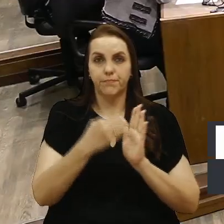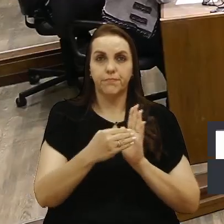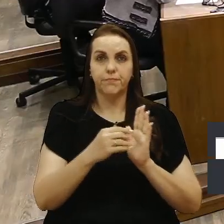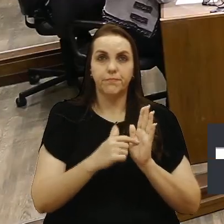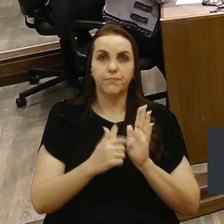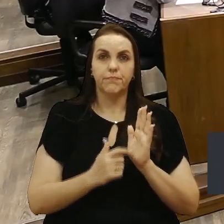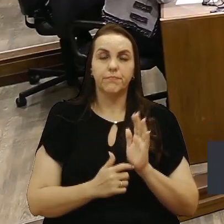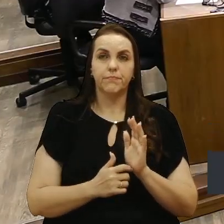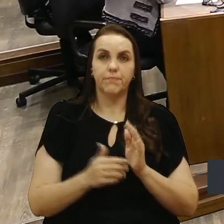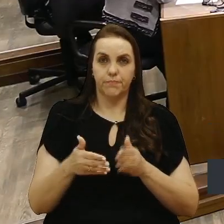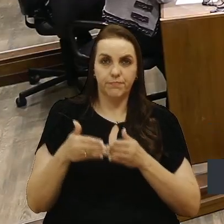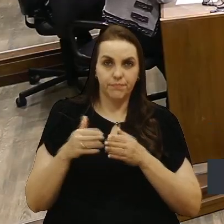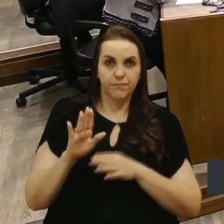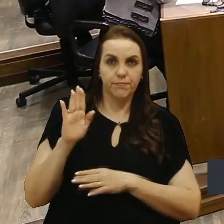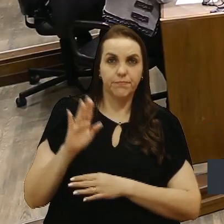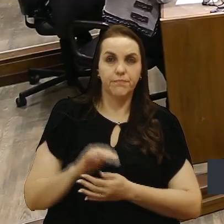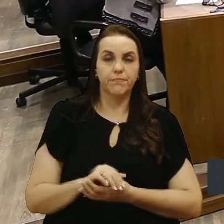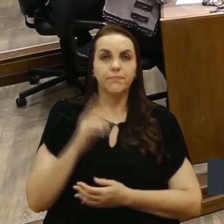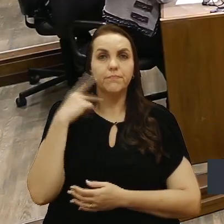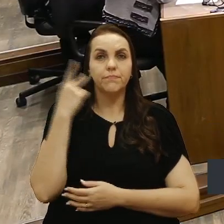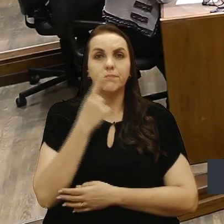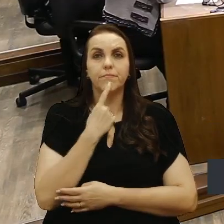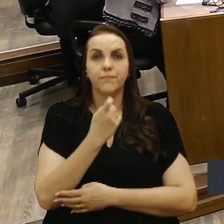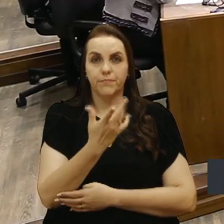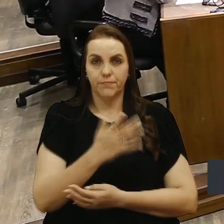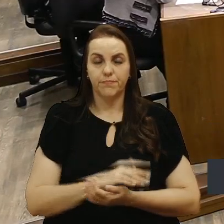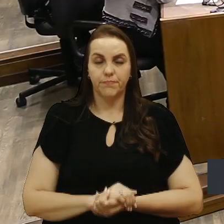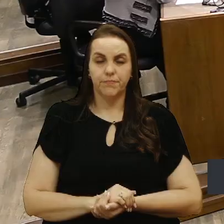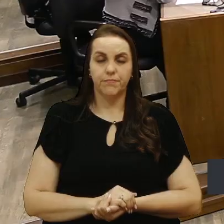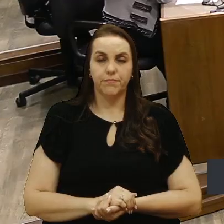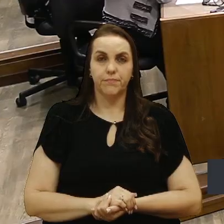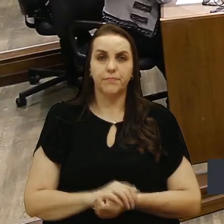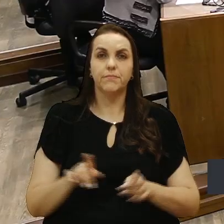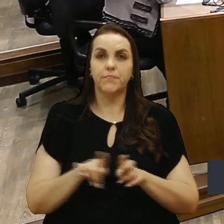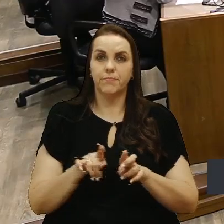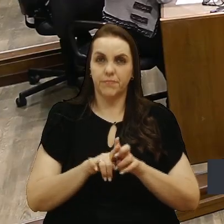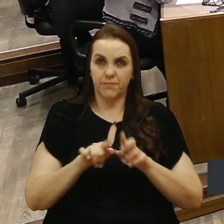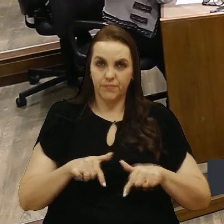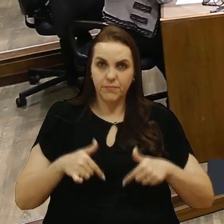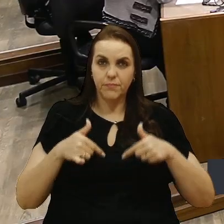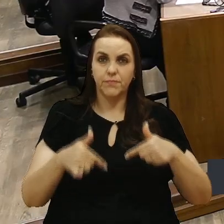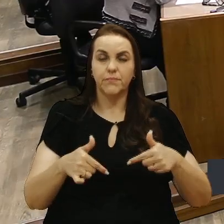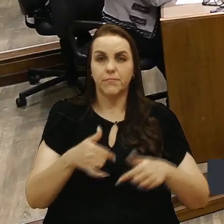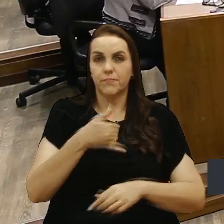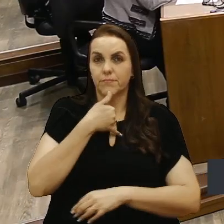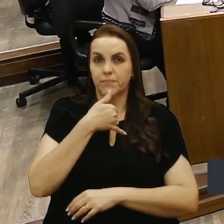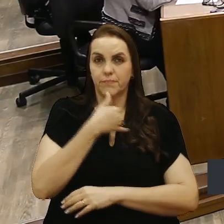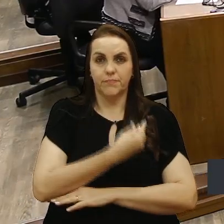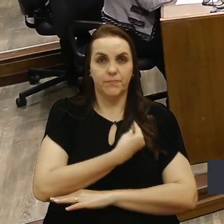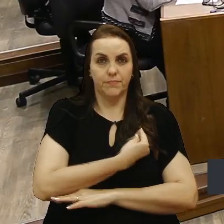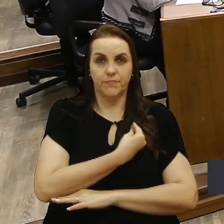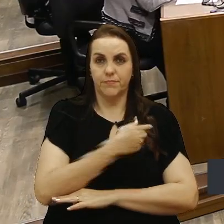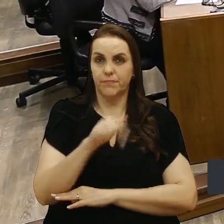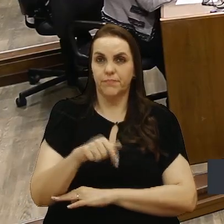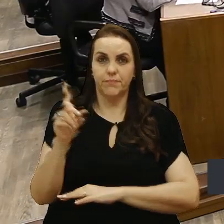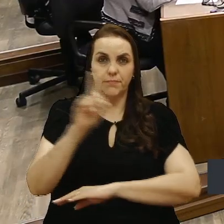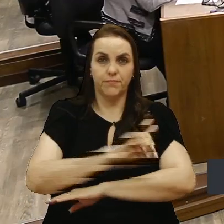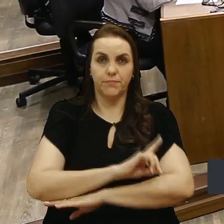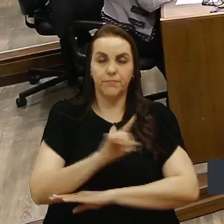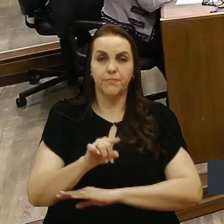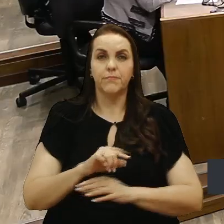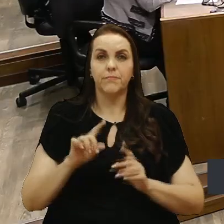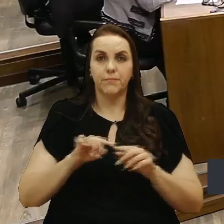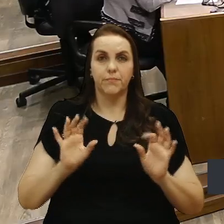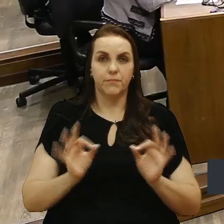antes, uma participação. Por gentileza. Também queria lhe parabenizar por essa luta. Infelizmente, eu não vou estar aqui nesse dia, mas